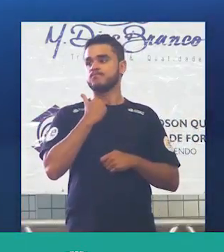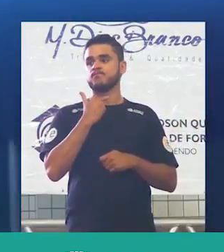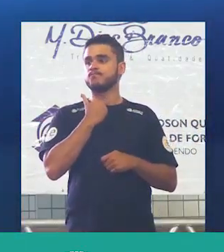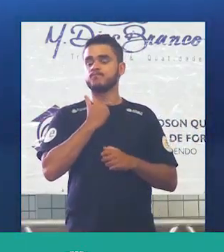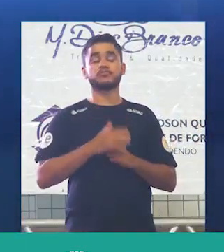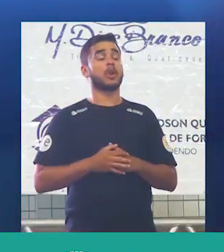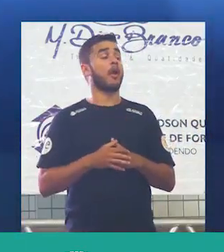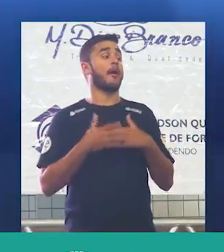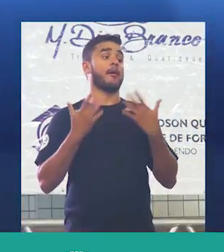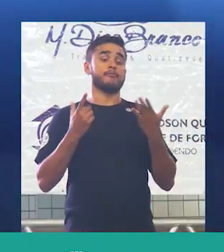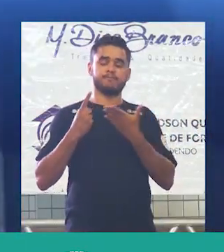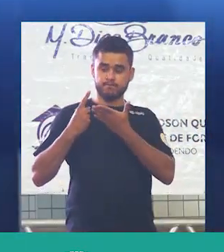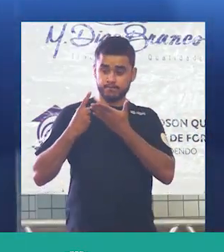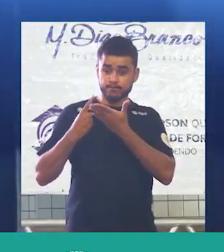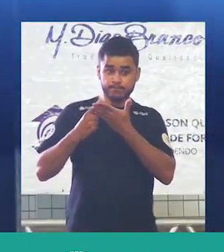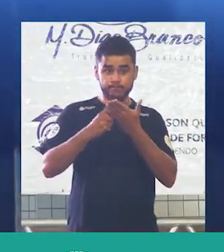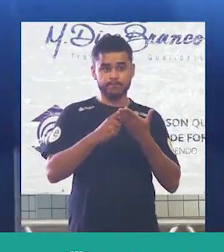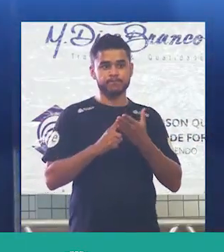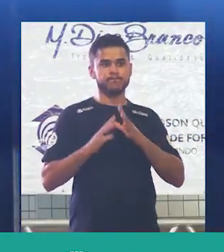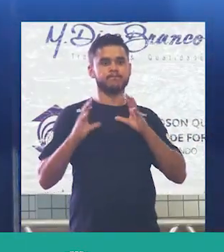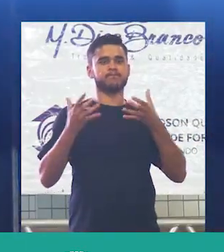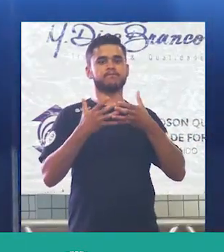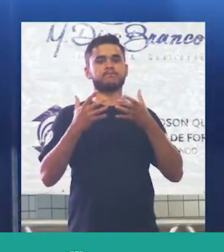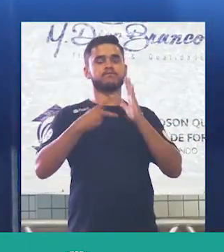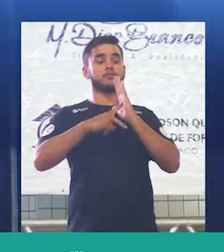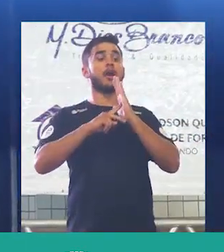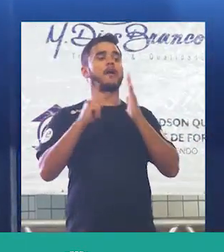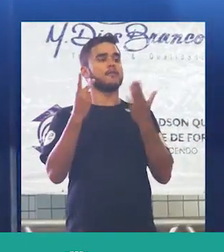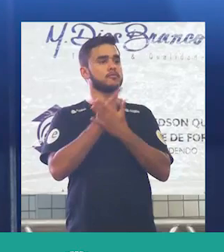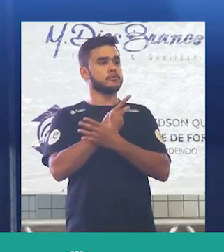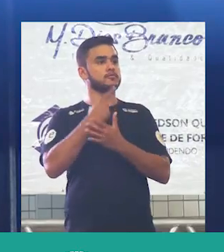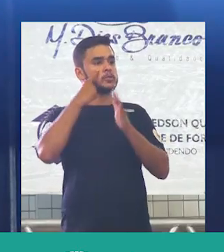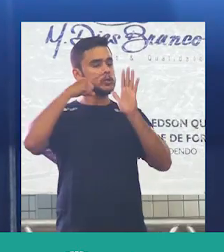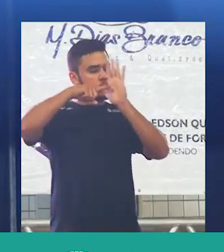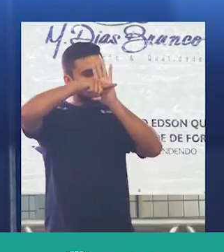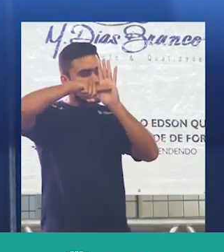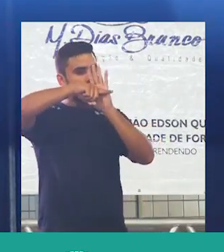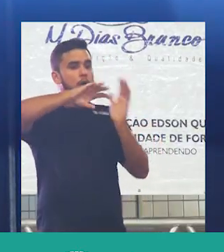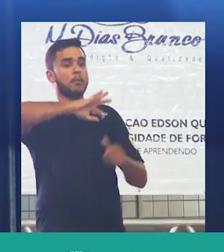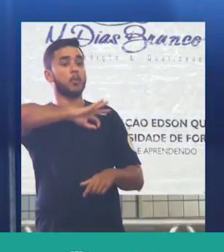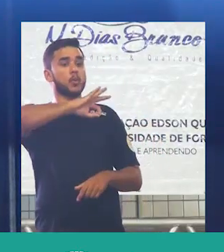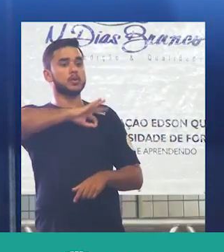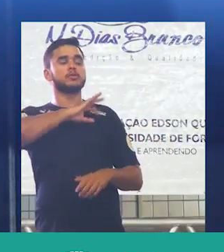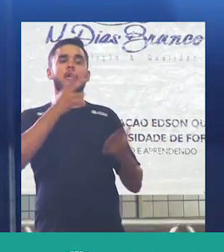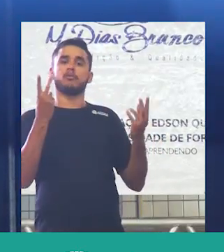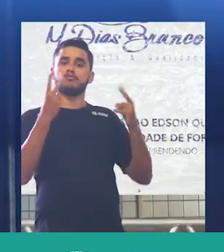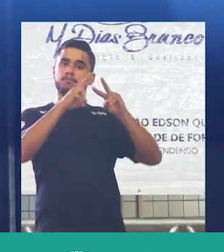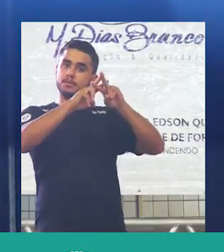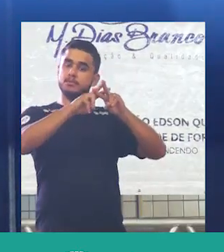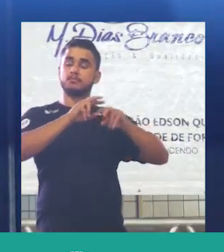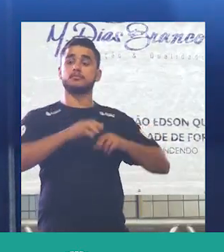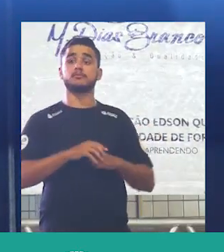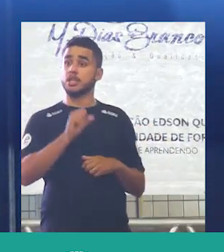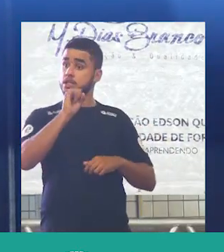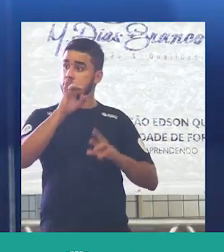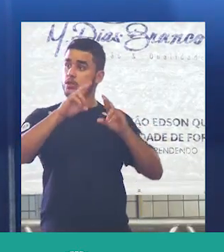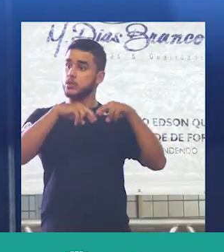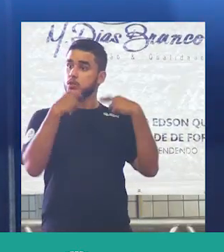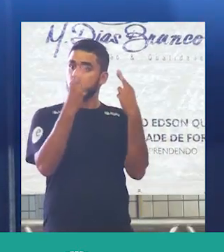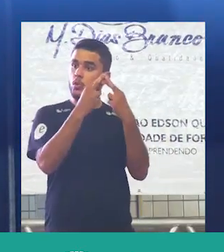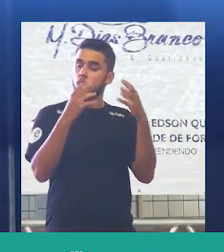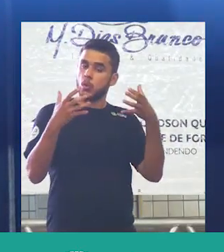movimento sindical ele era caso de polícia. quando os trabalhadores se